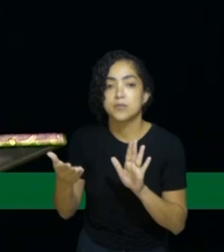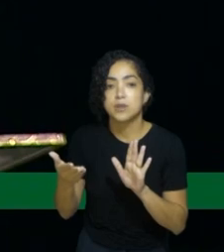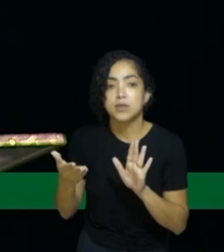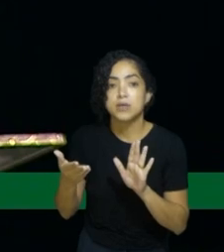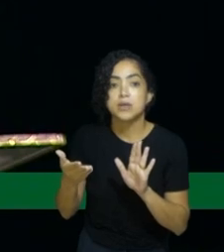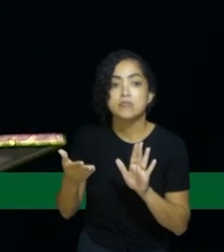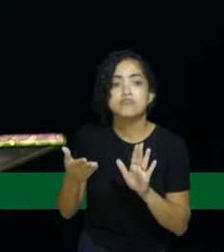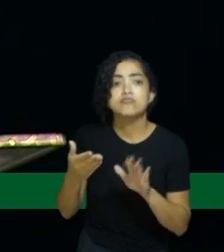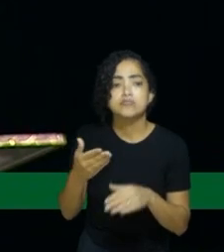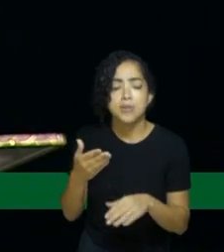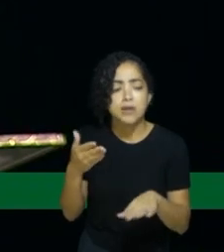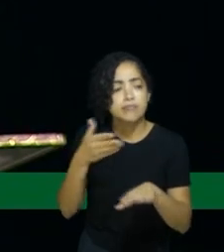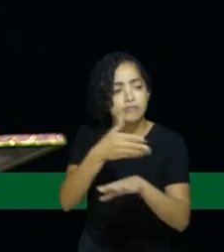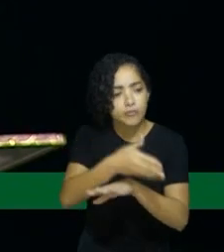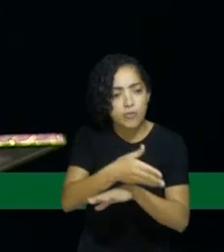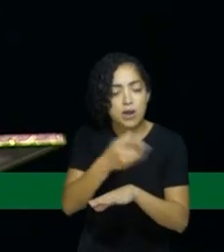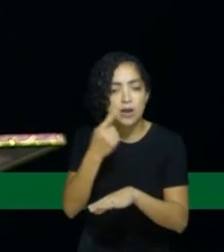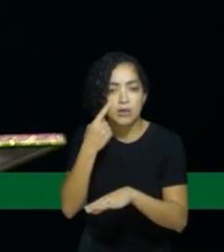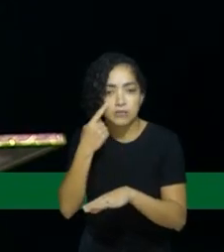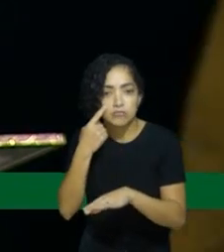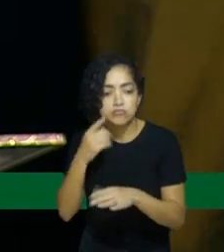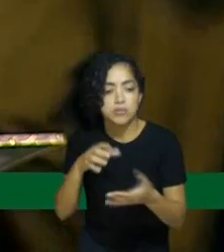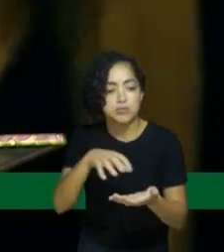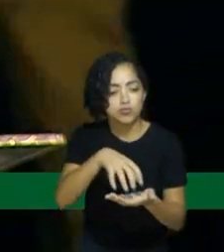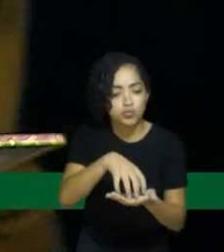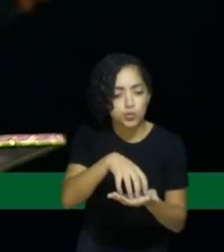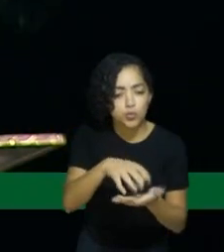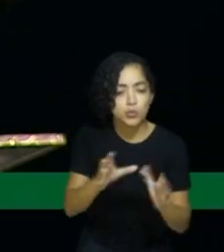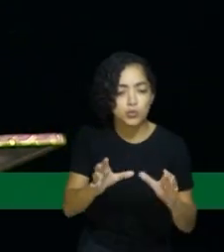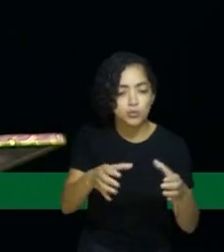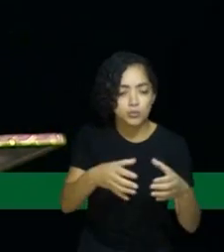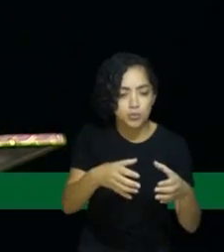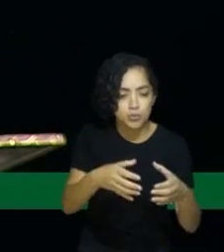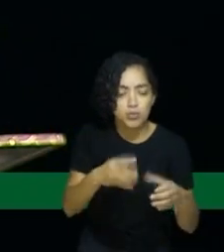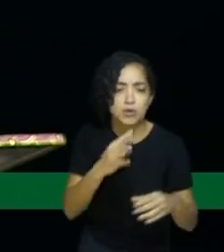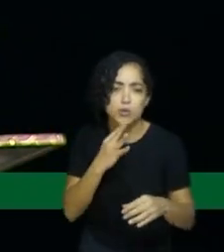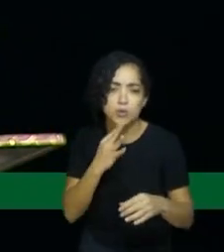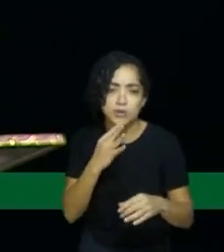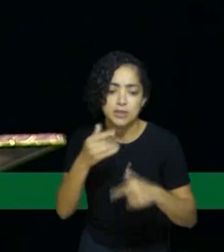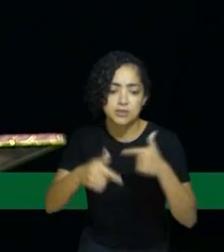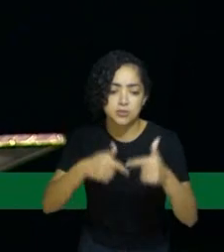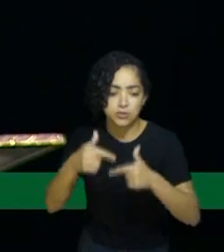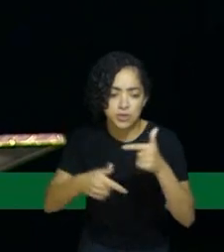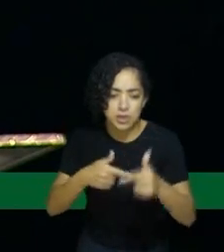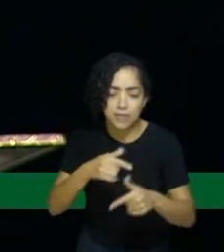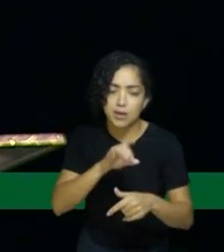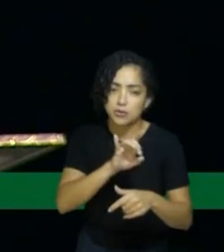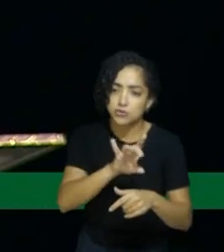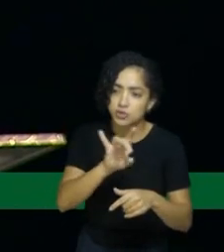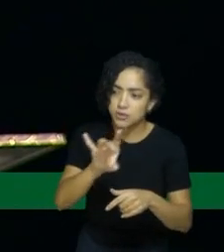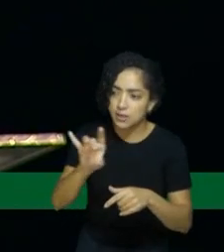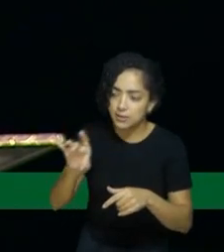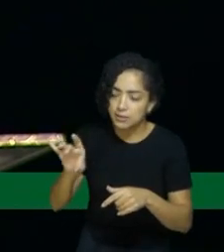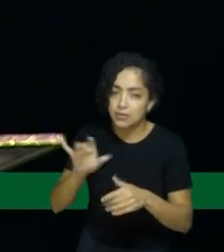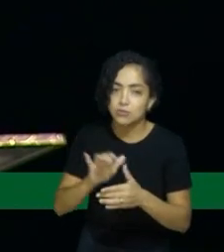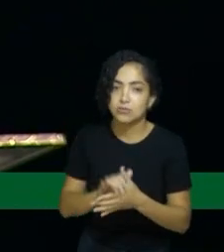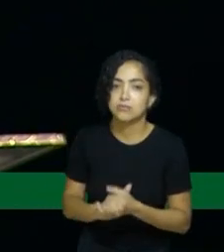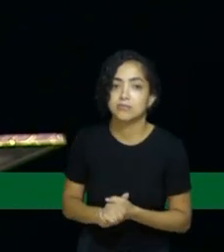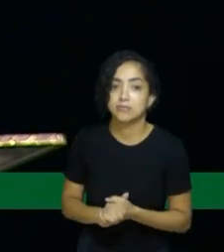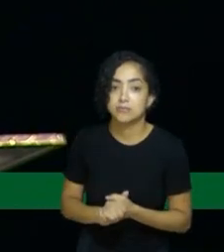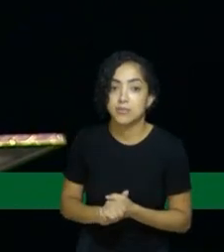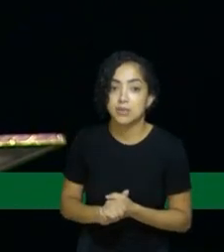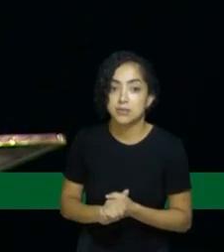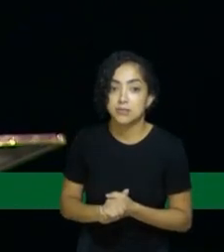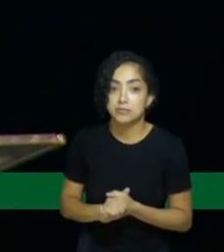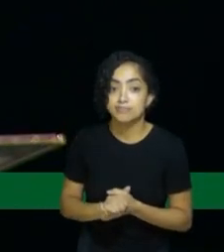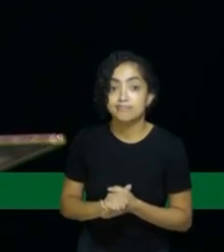procure a rede dos Municípios conheçam de perto o trabalho de cada uma delas que cada uma